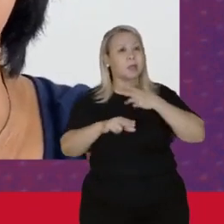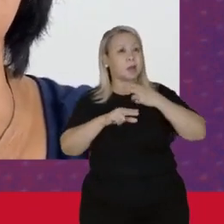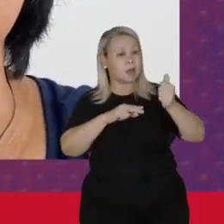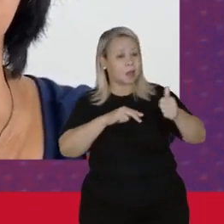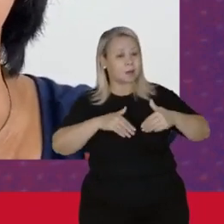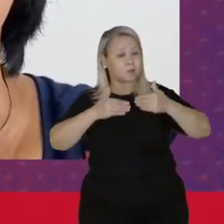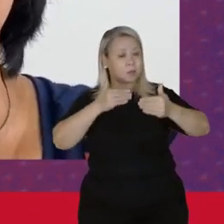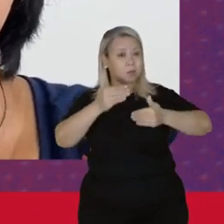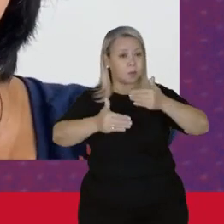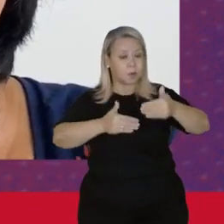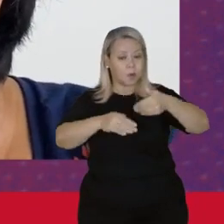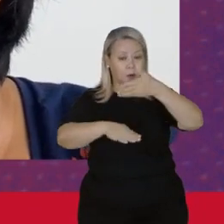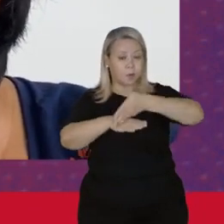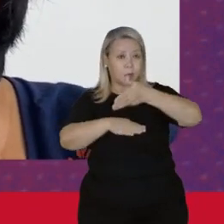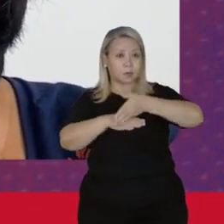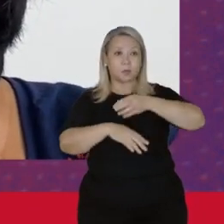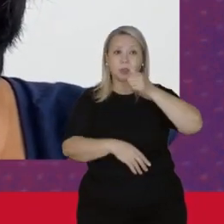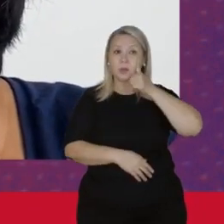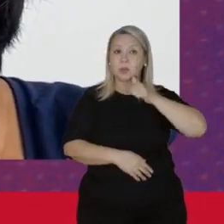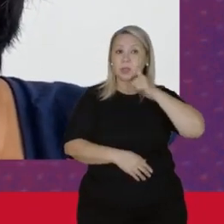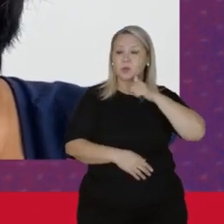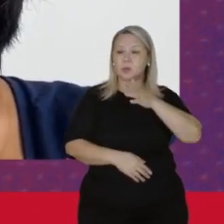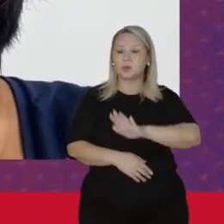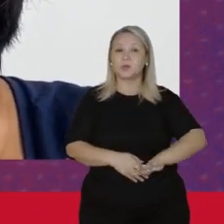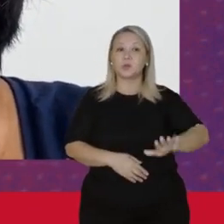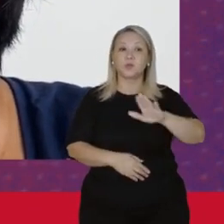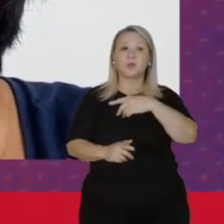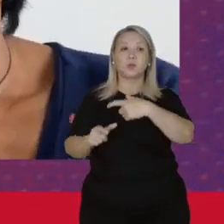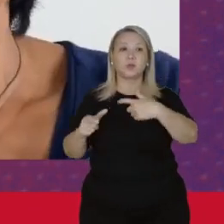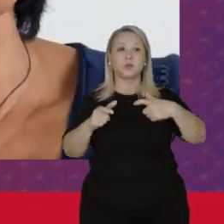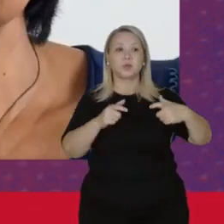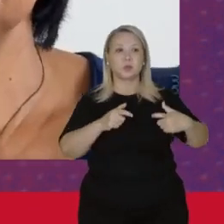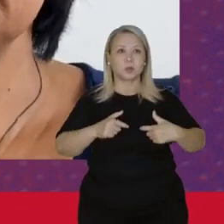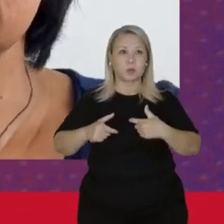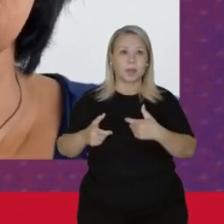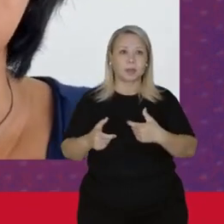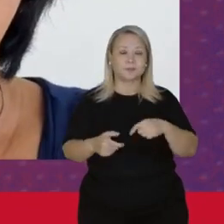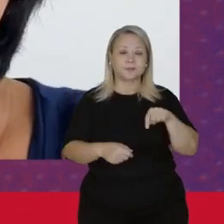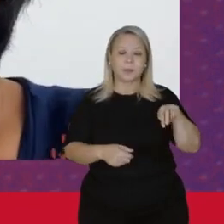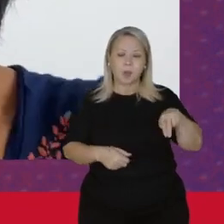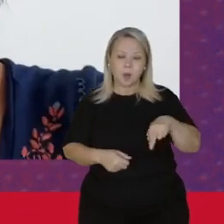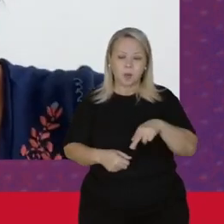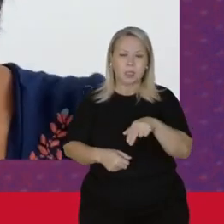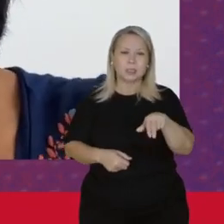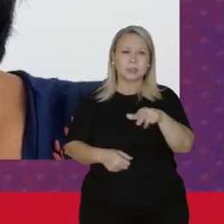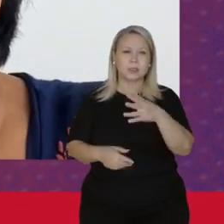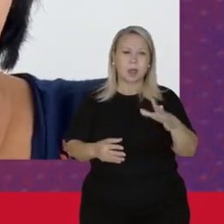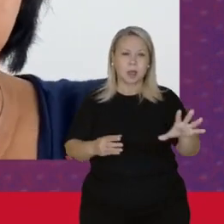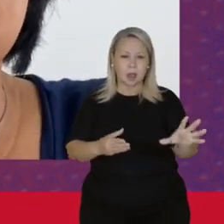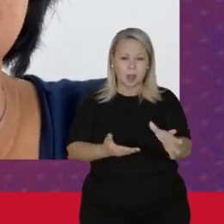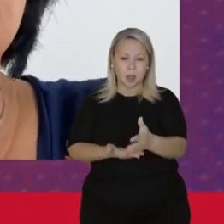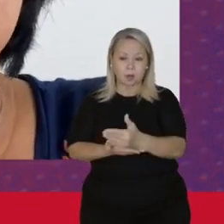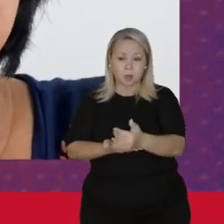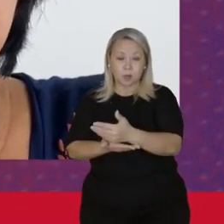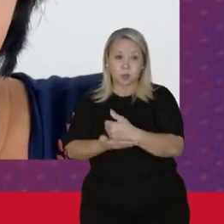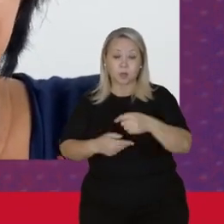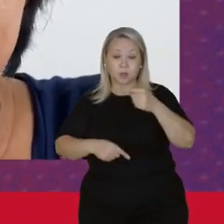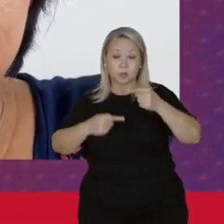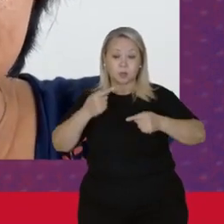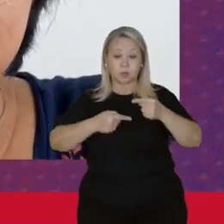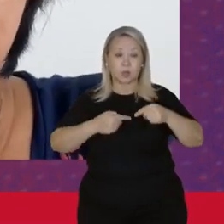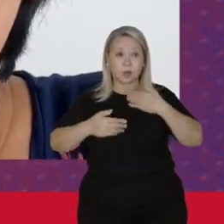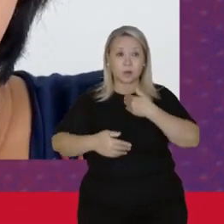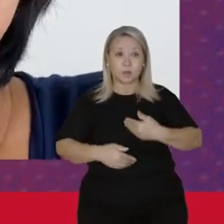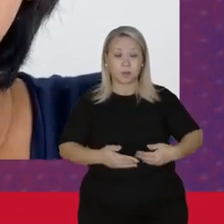a participação das mulheres em todos os espaços. Nesse caminhar, incorporamos a política pública na agenda